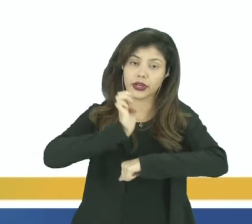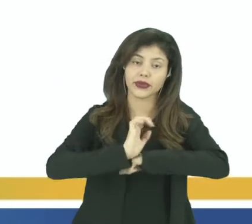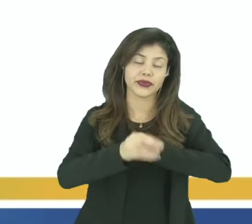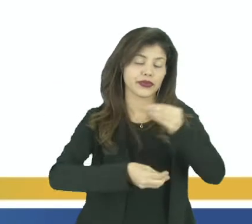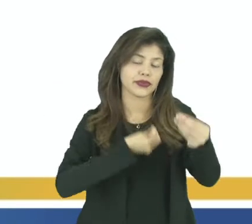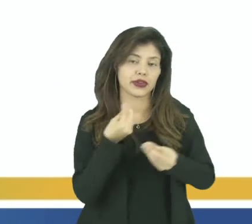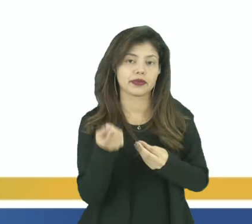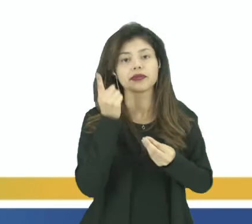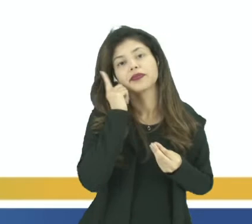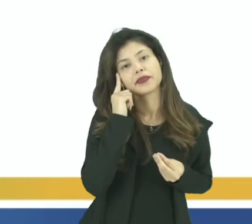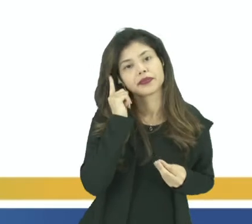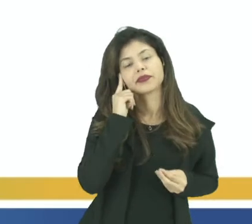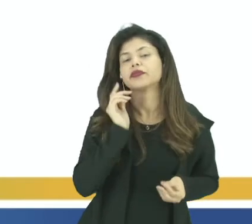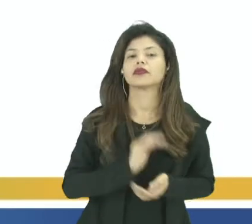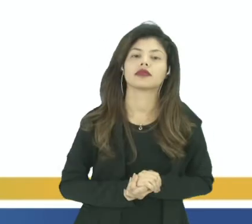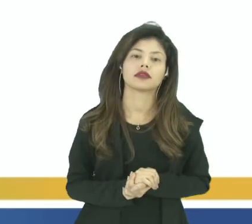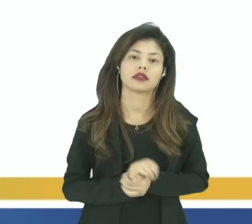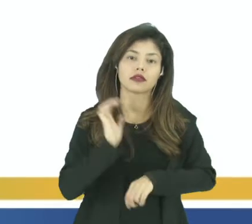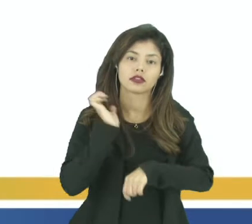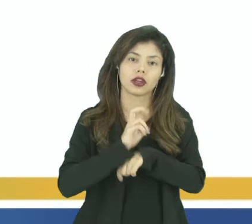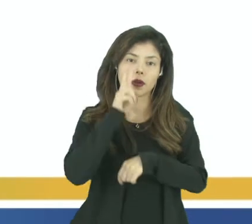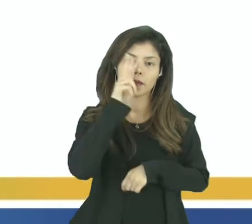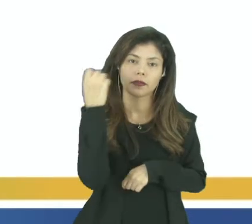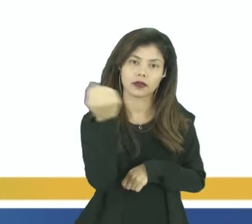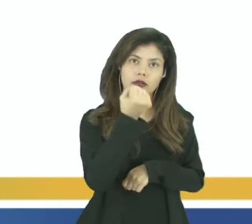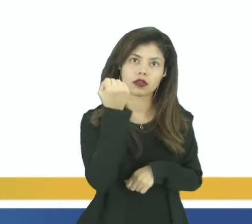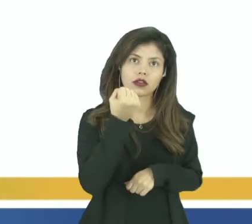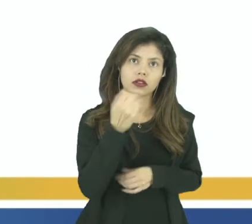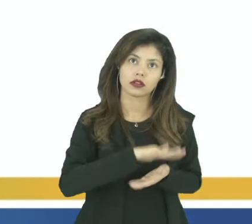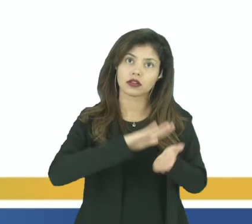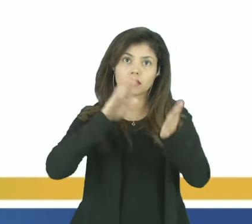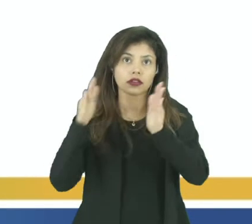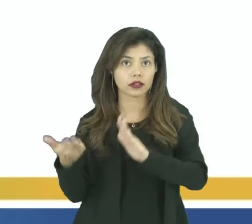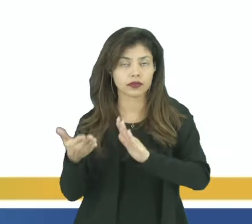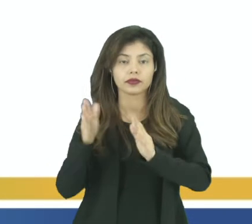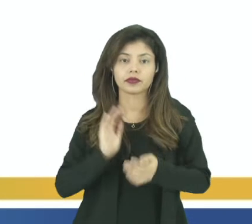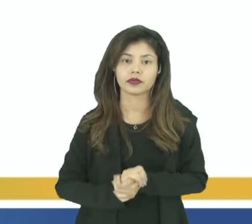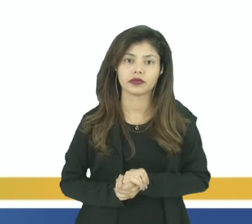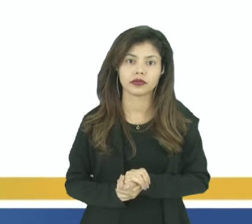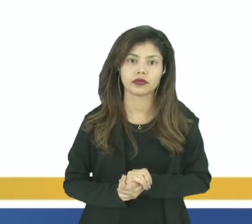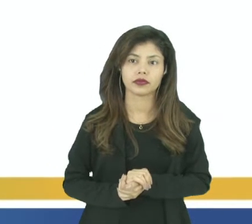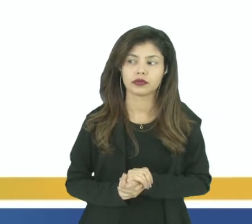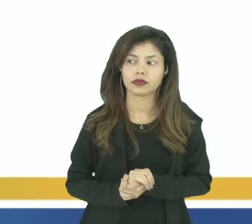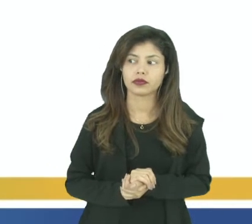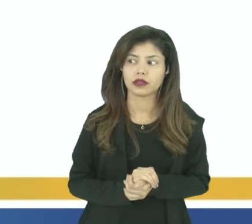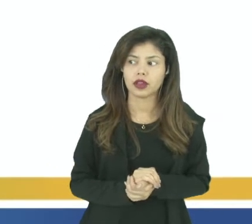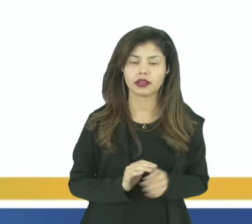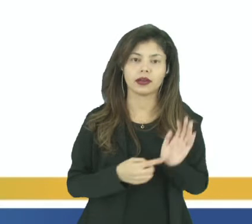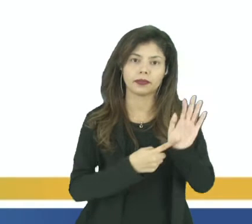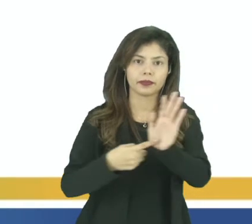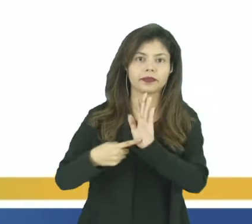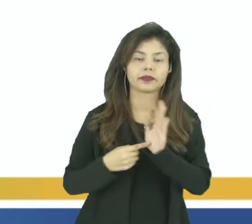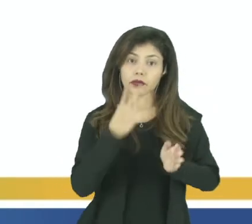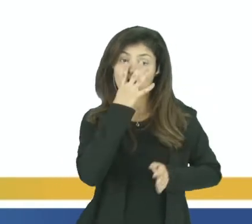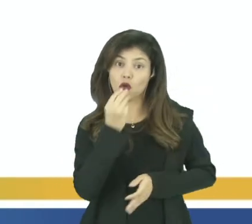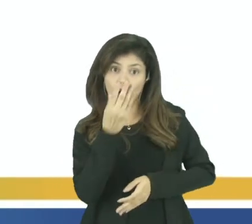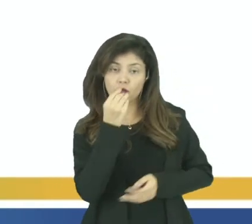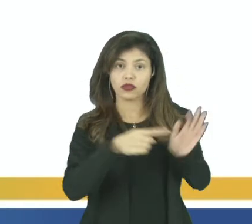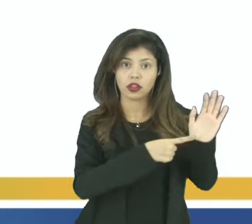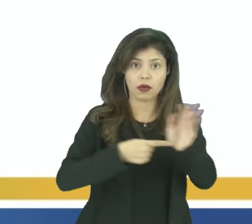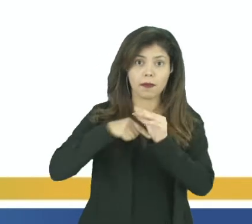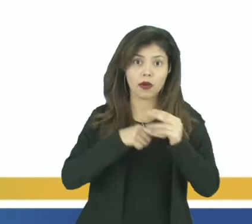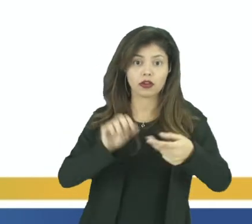se fosse um Estado com poder, tanto o poder legislador quanto o poder executivo, e que